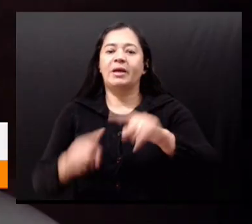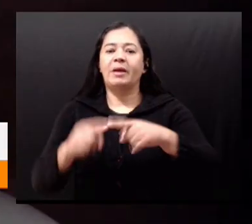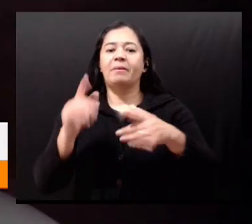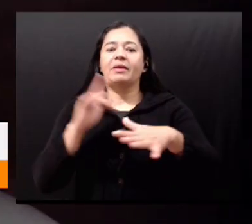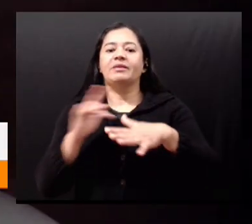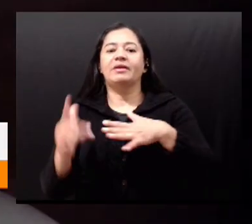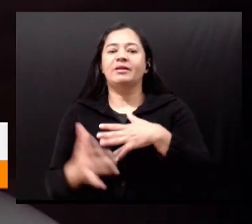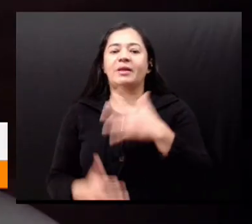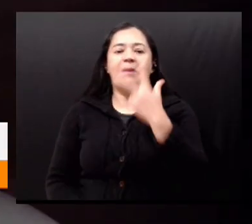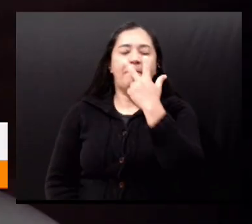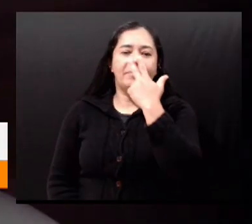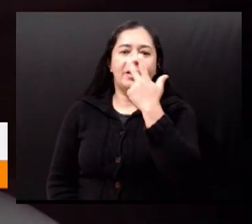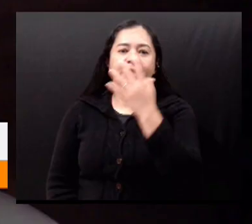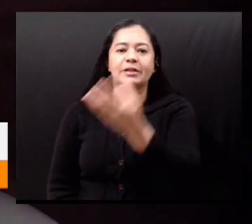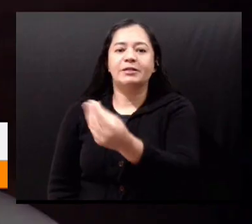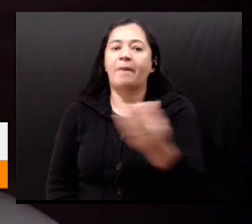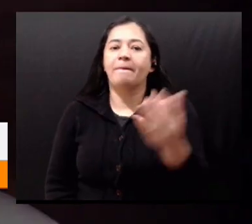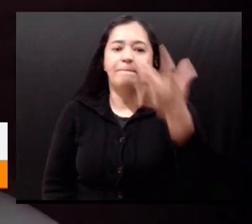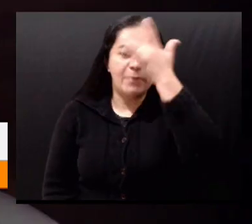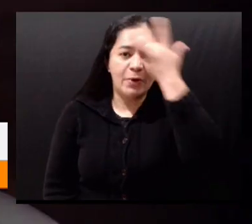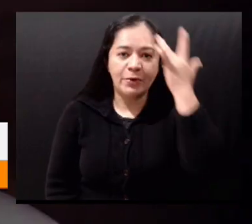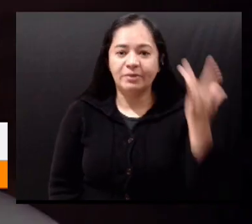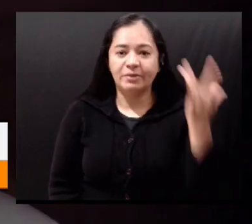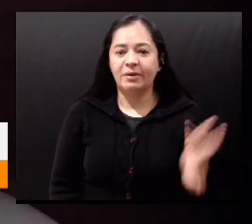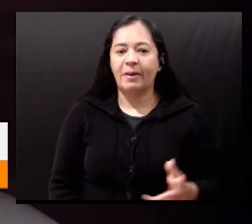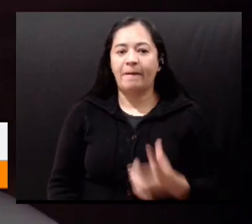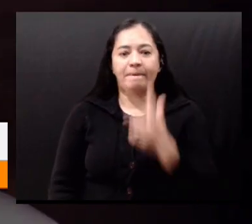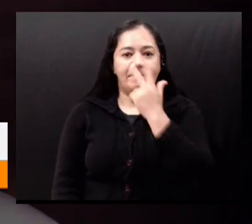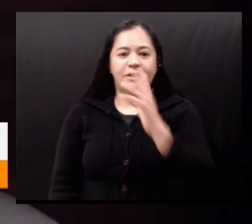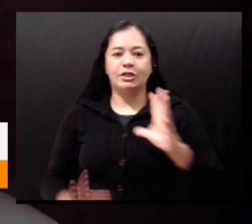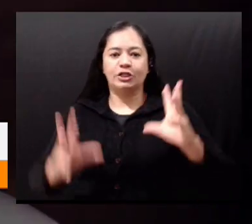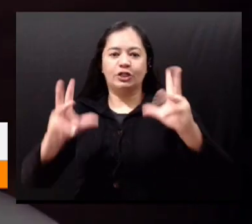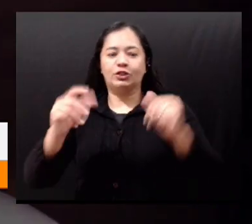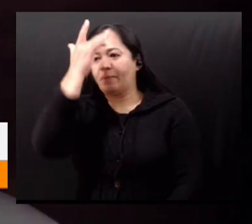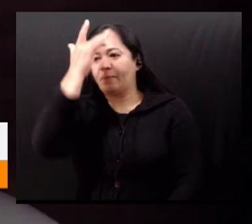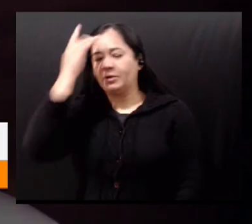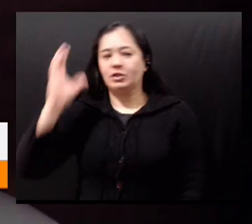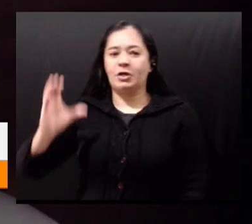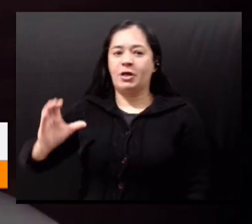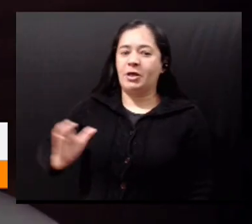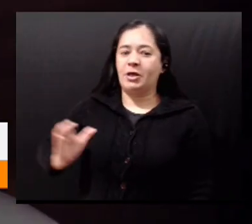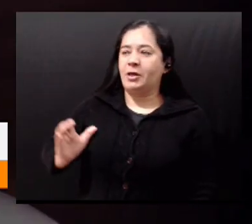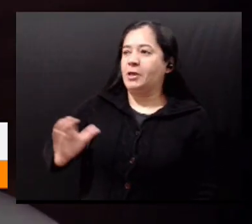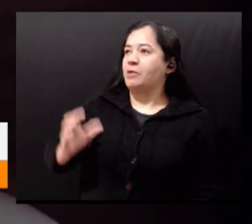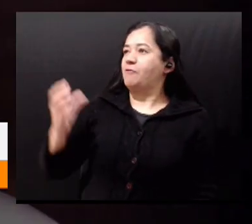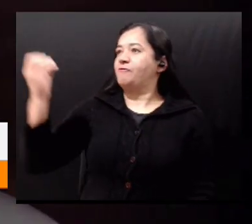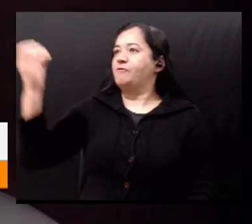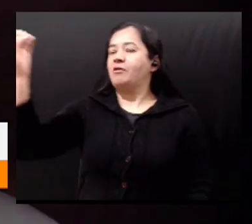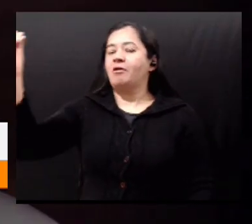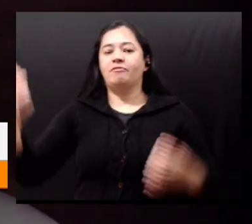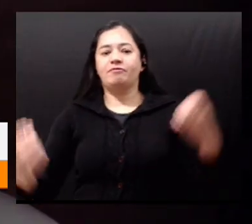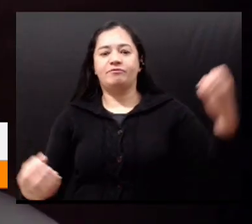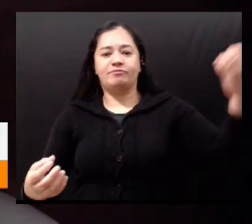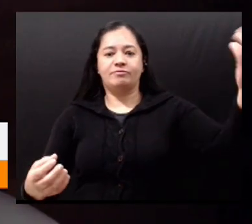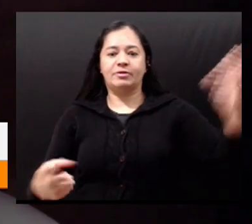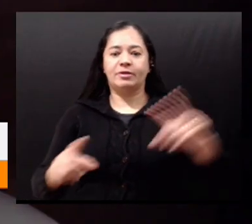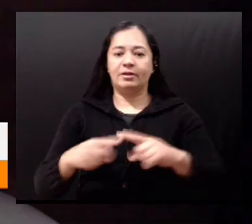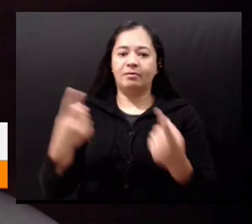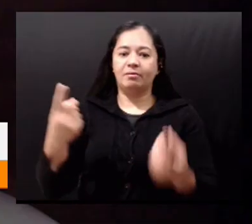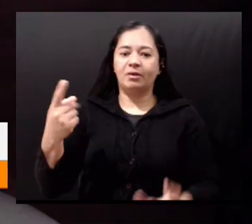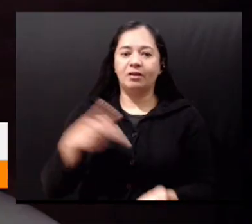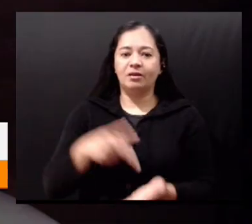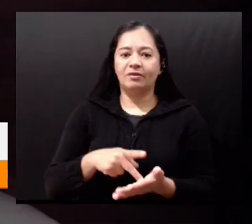gente, parece sim, que todo mundo está bem, todo mundo está exato, rico, todo mundo faz viagem para a Europa, quando na realidade, gente, todo mundo tem boleto para